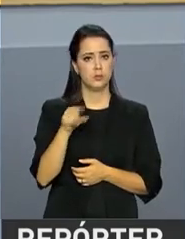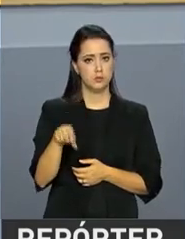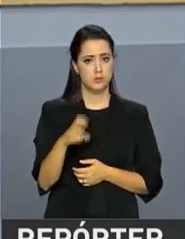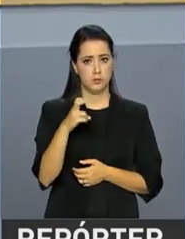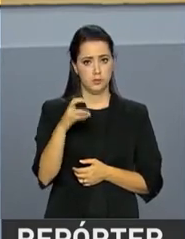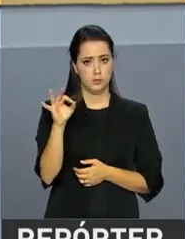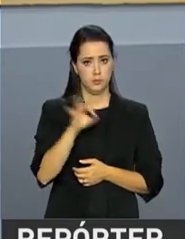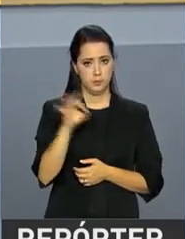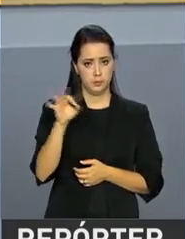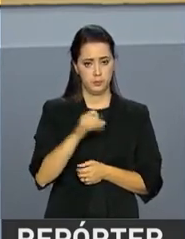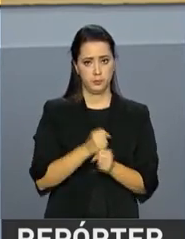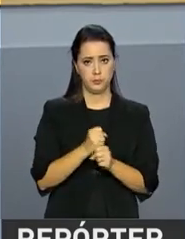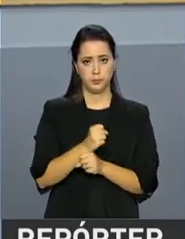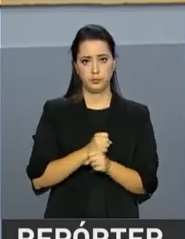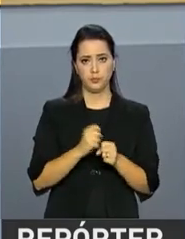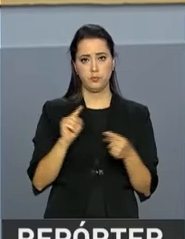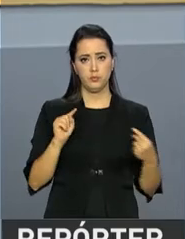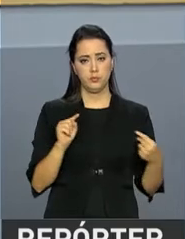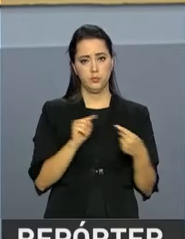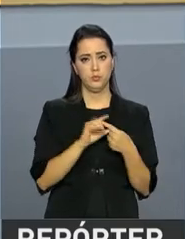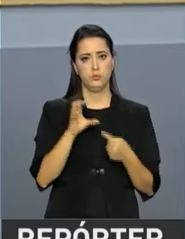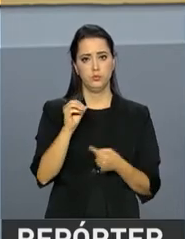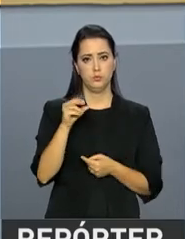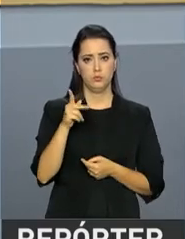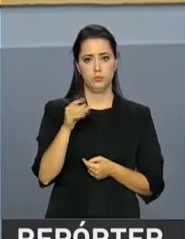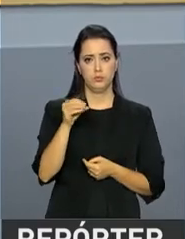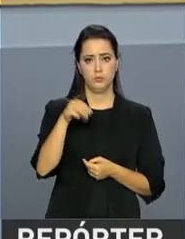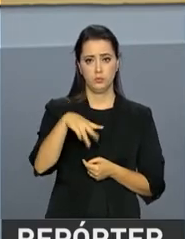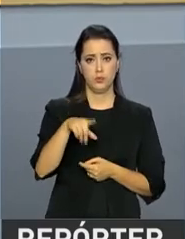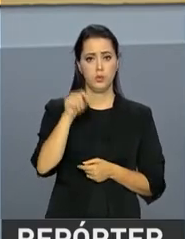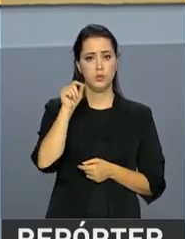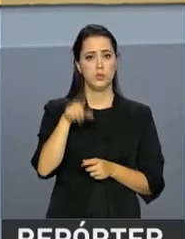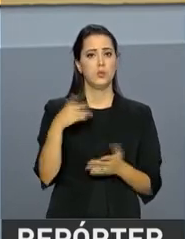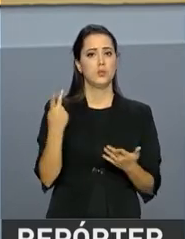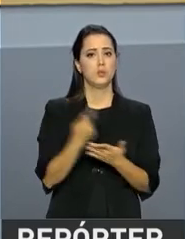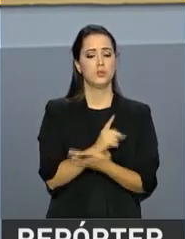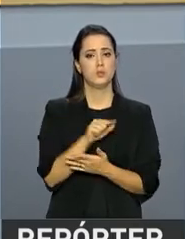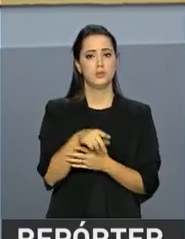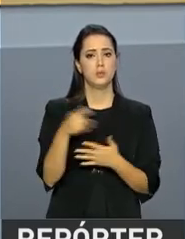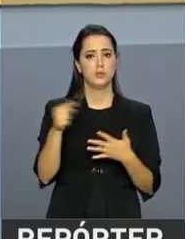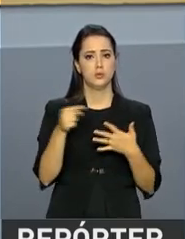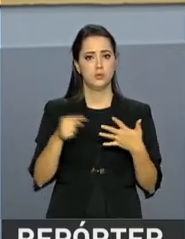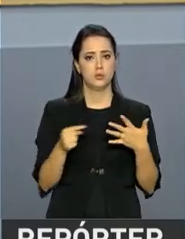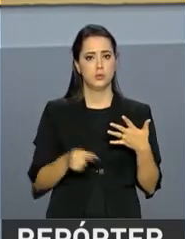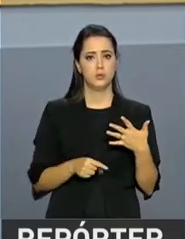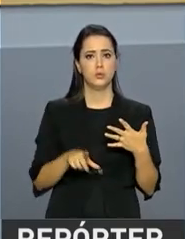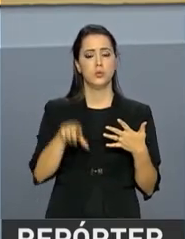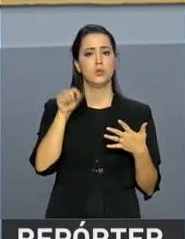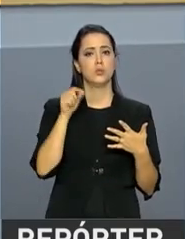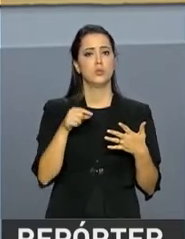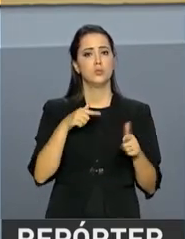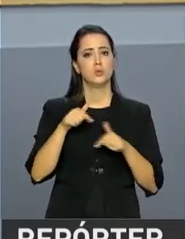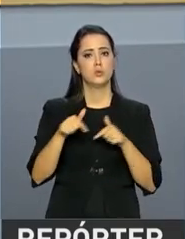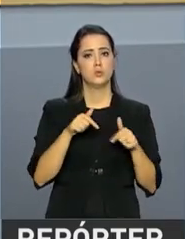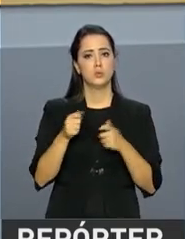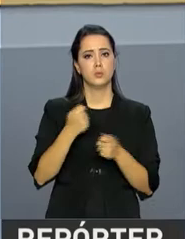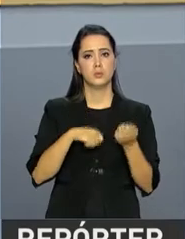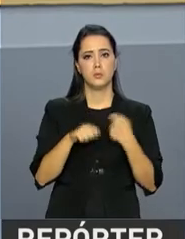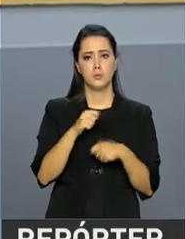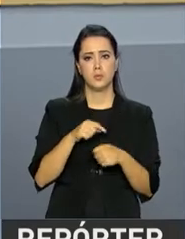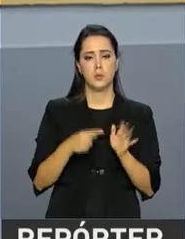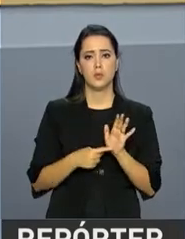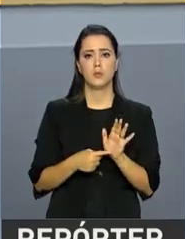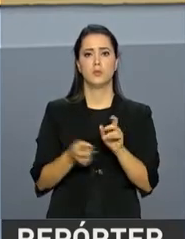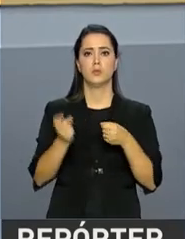6,5 por cento ao ano de acordo o copom a decisão foi tomada com base em um conjunto de indicadores de atividade econômica